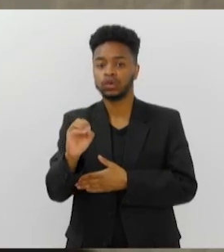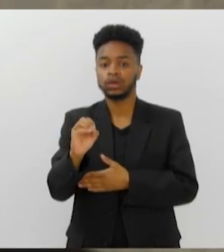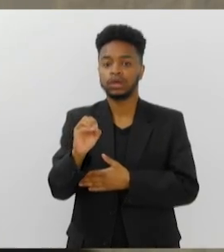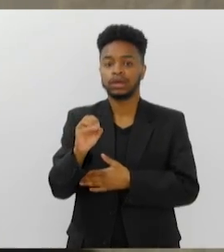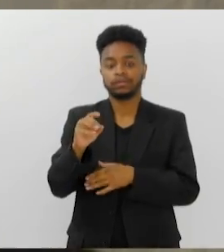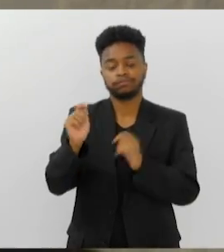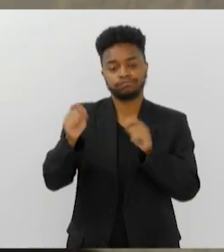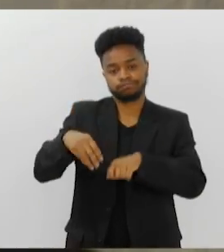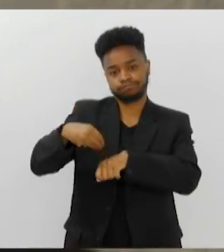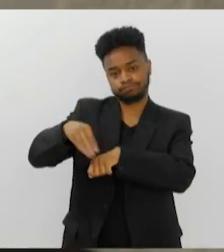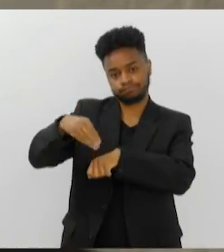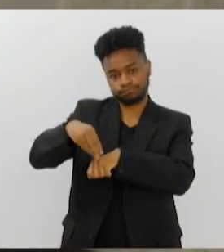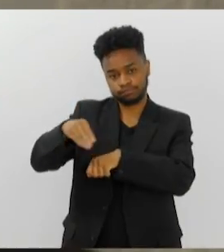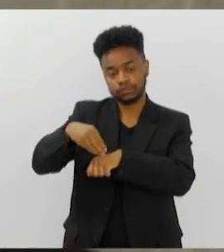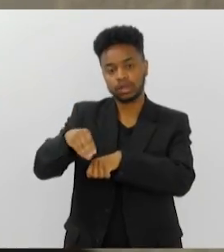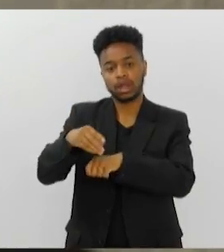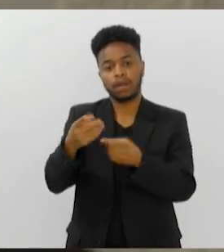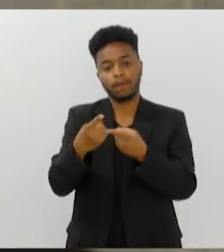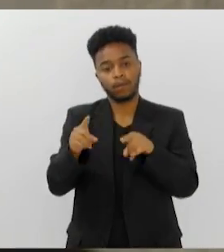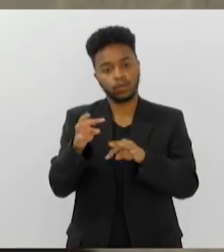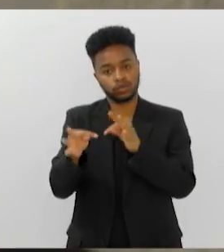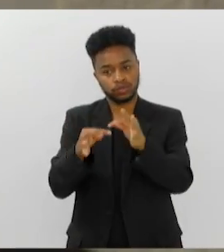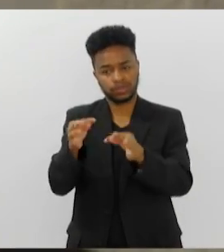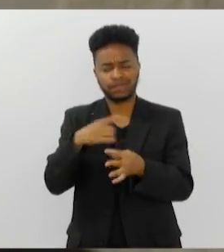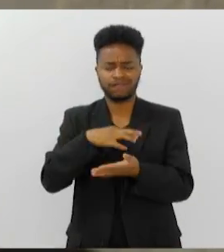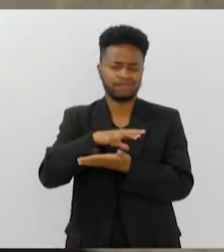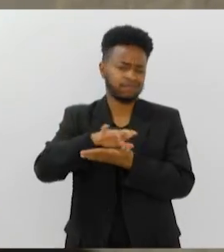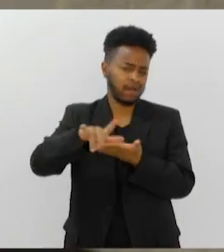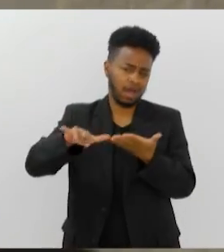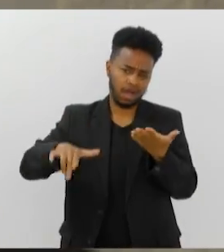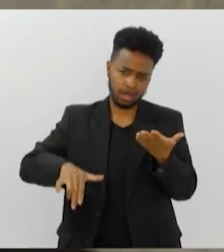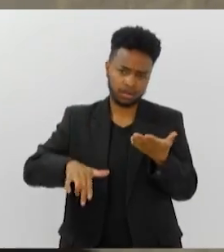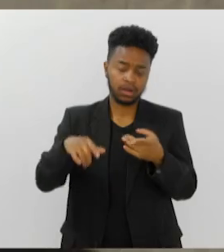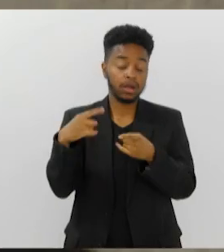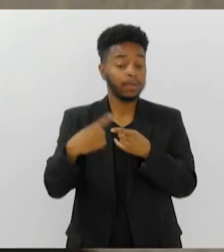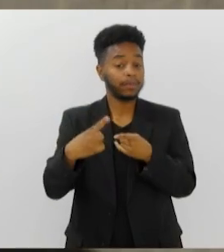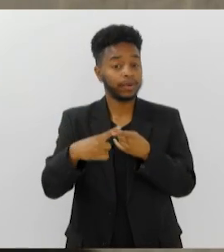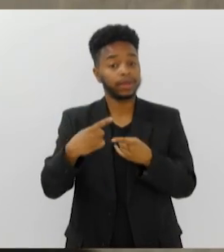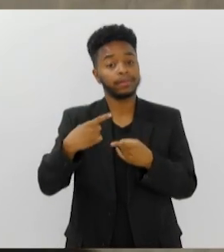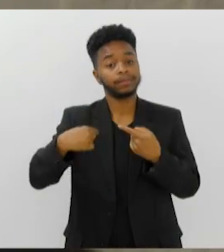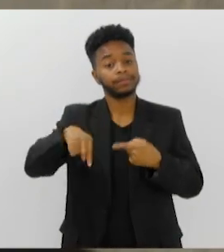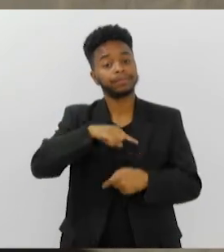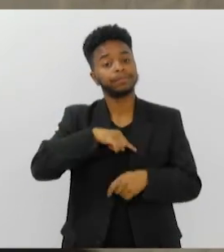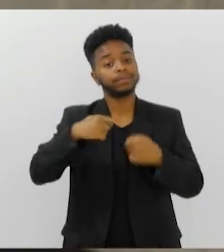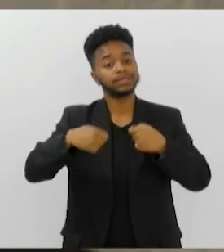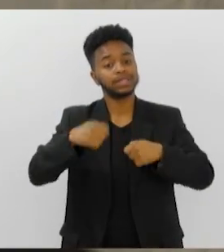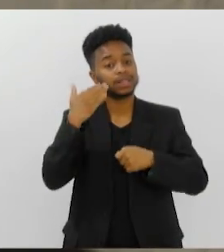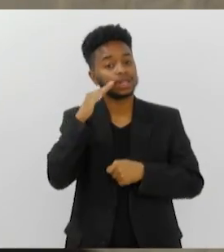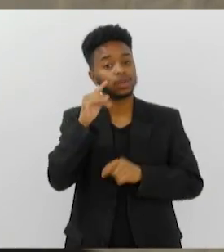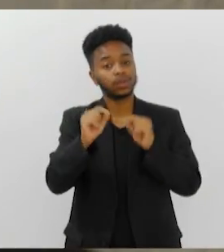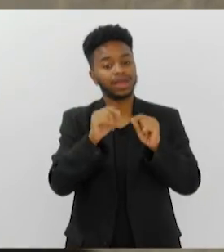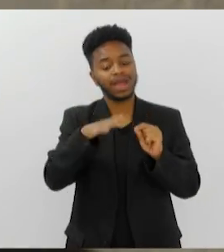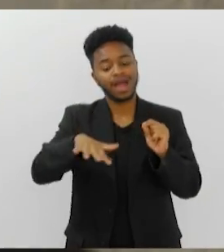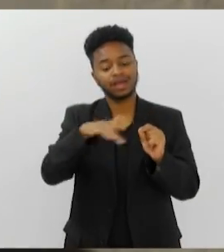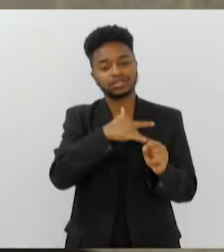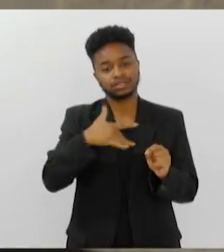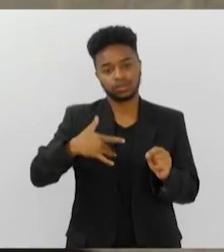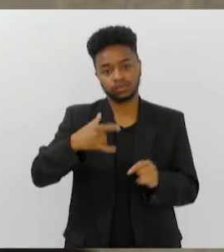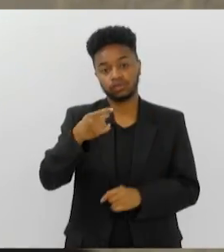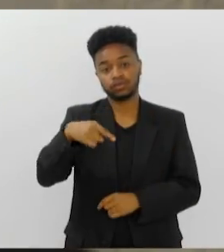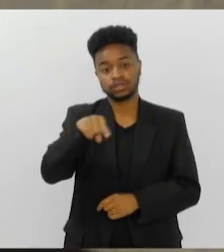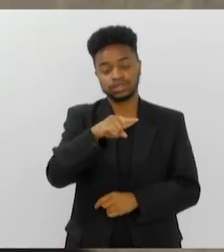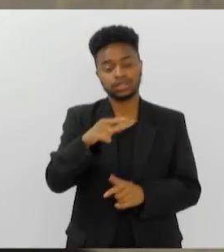musicoterapia? Olha, os casos são os mais diversos possíveis, porque a gente precisa entender que na área da saúde você está trabalhando